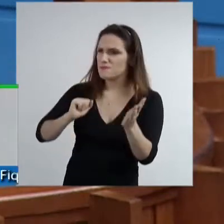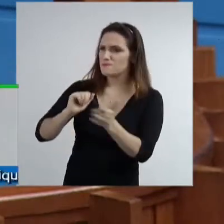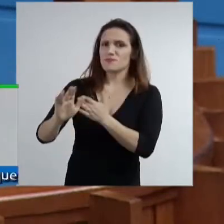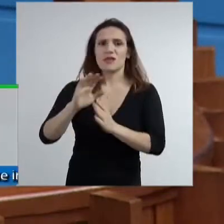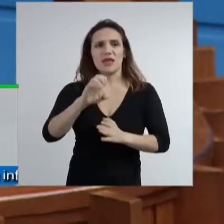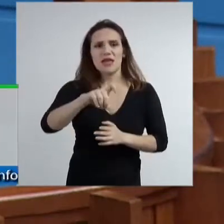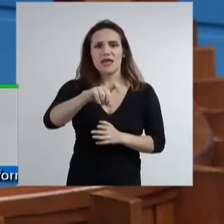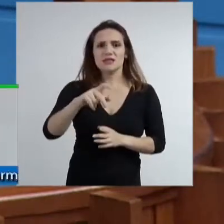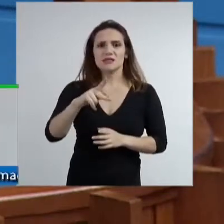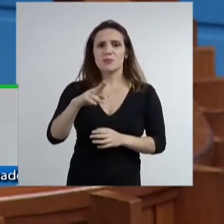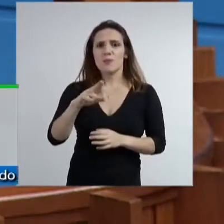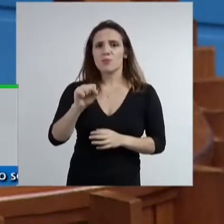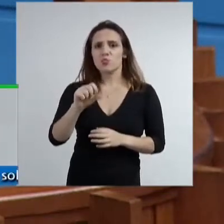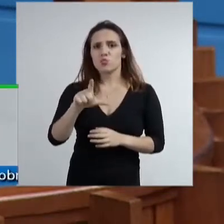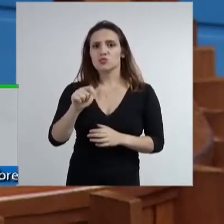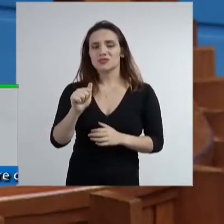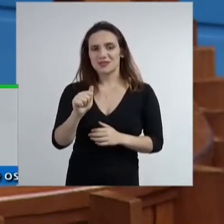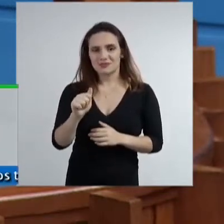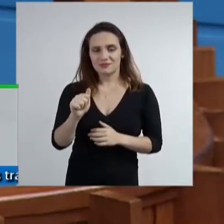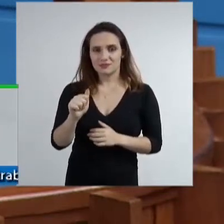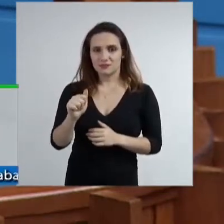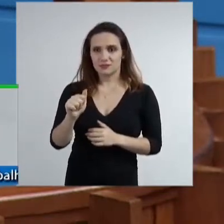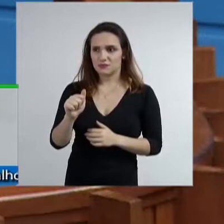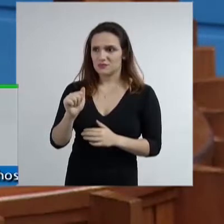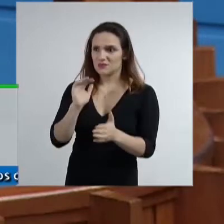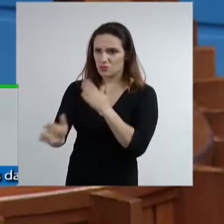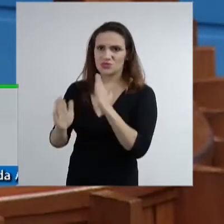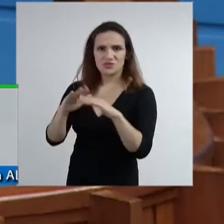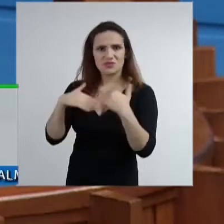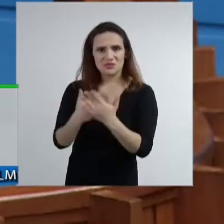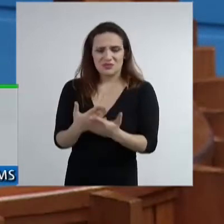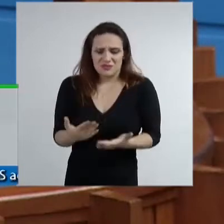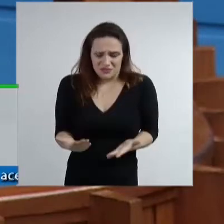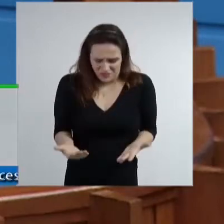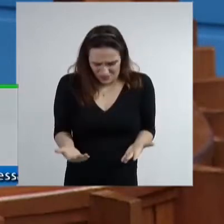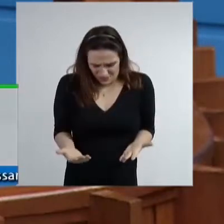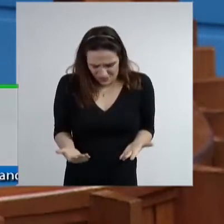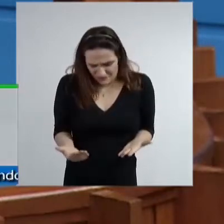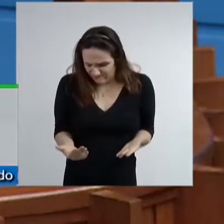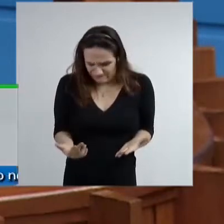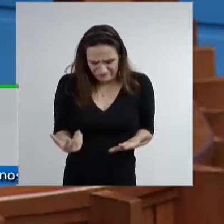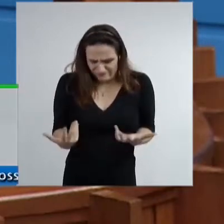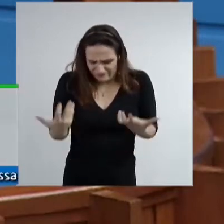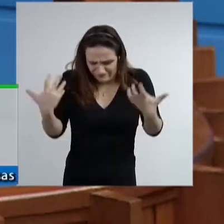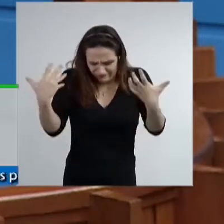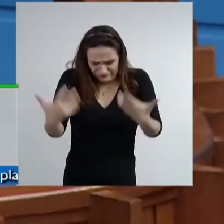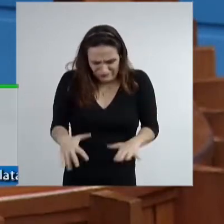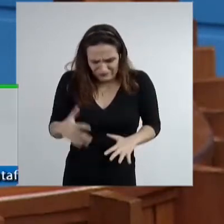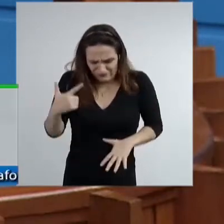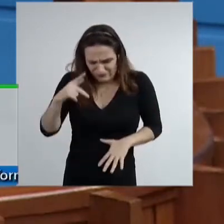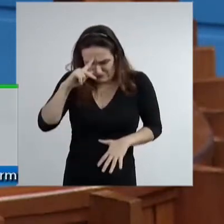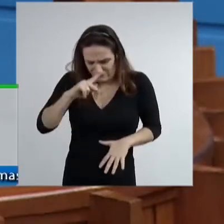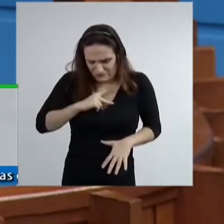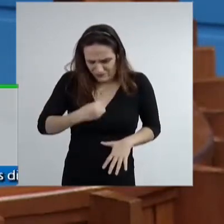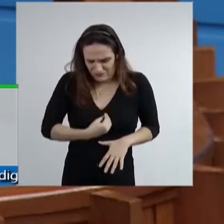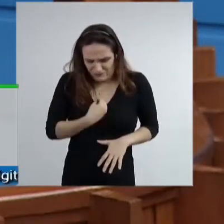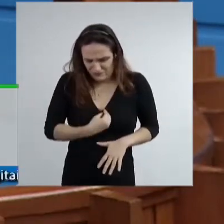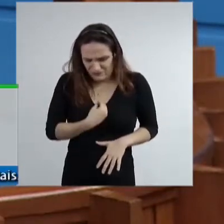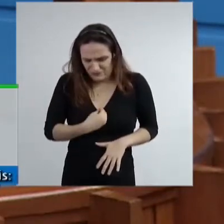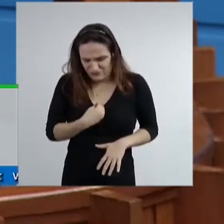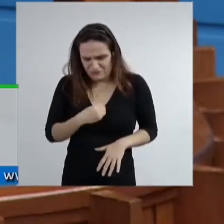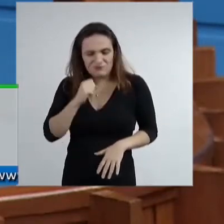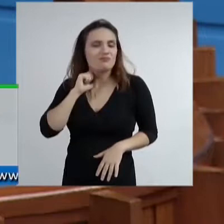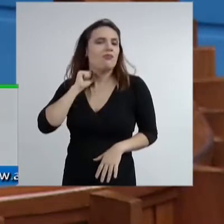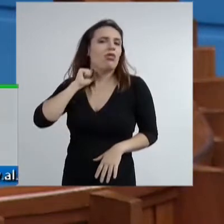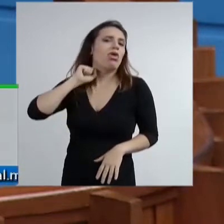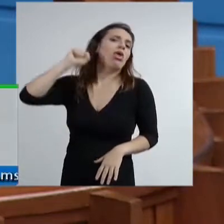expulsa. Ela não achou outra forma a não ser tomar essa medida drástica de tirar a própria vida. Será que isso